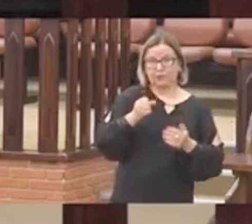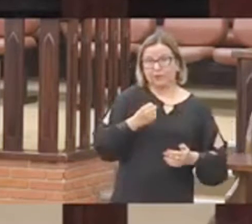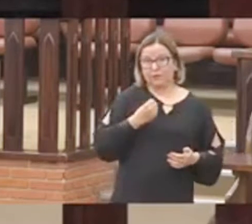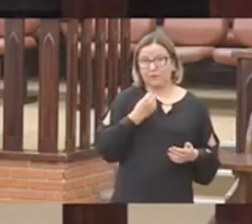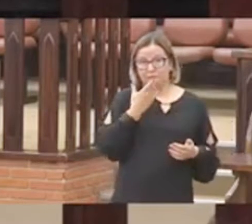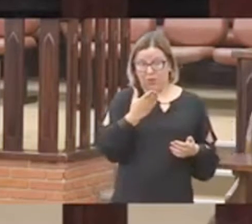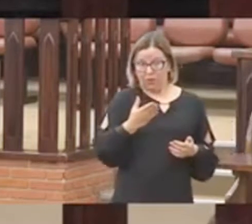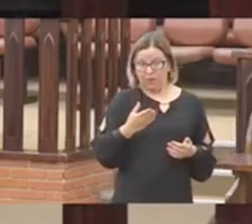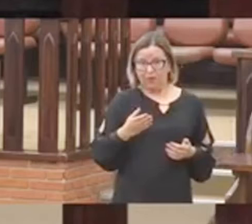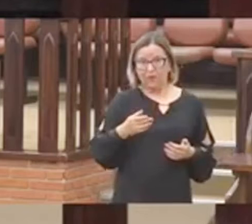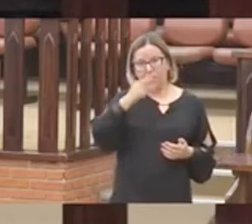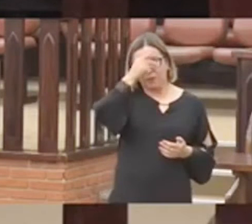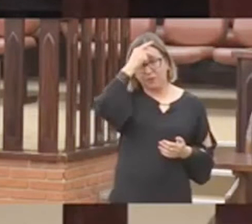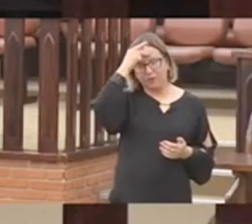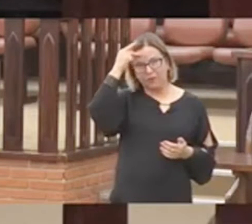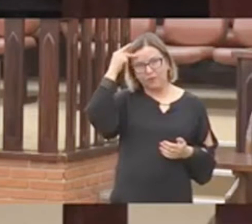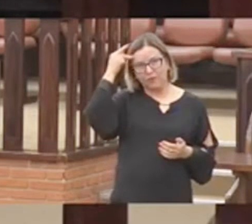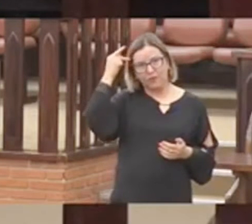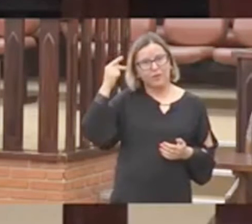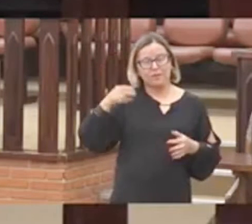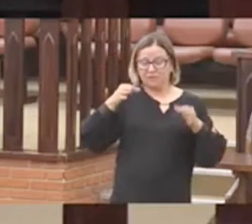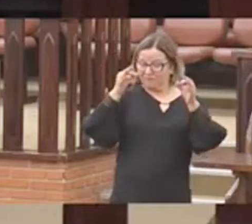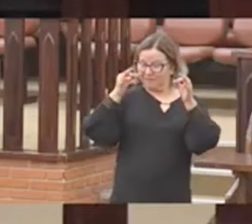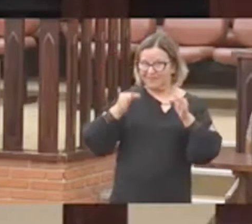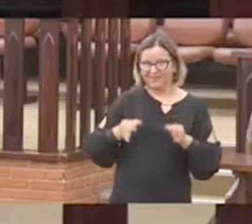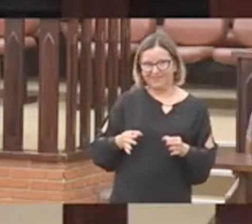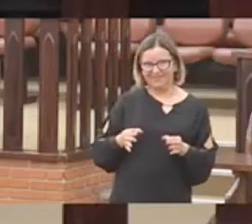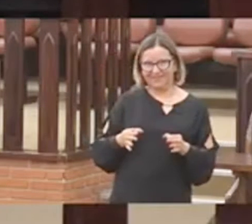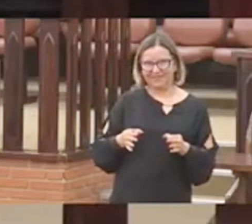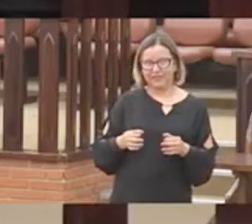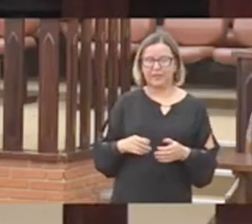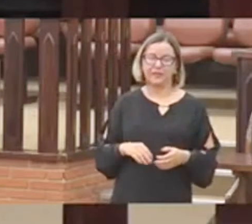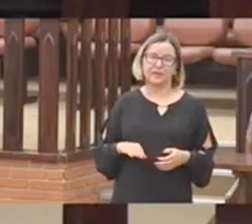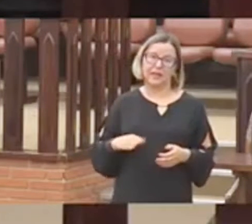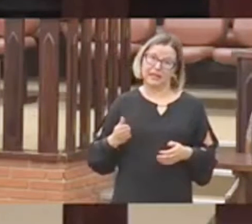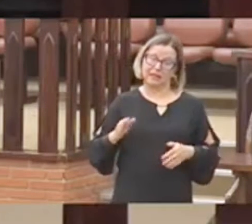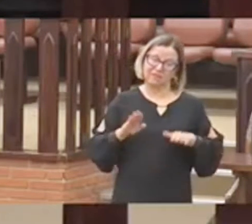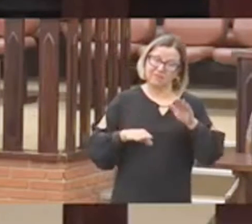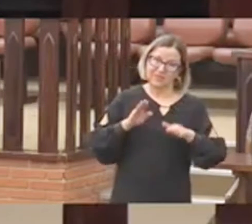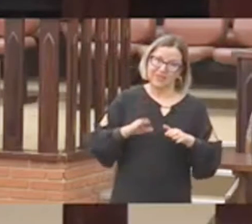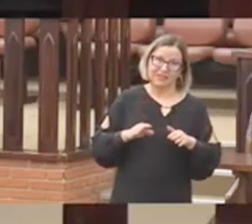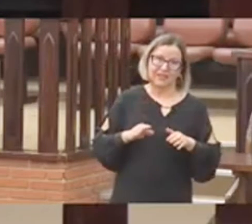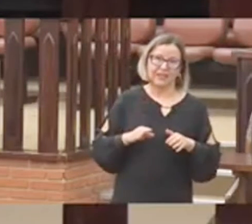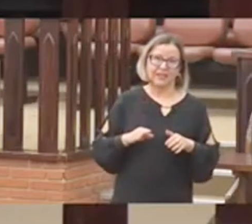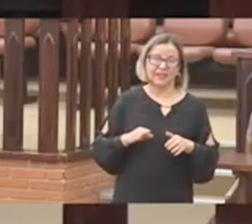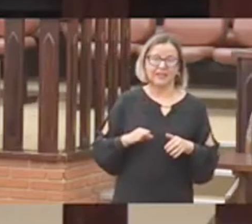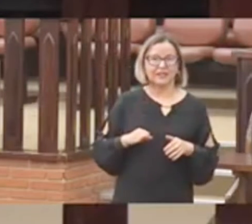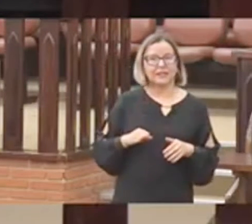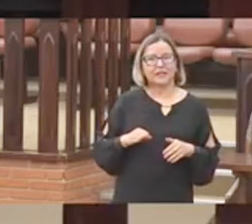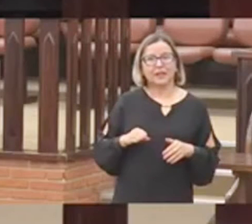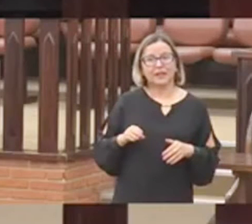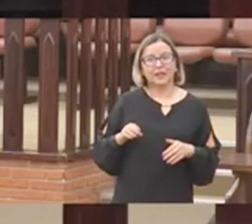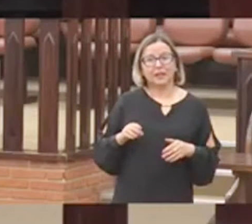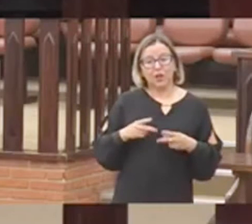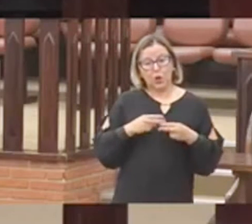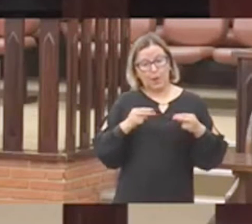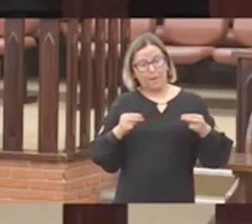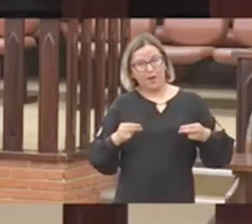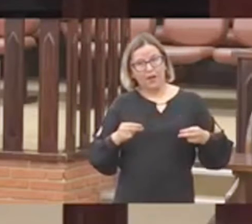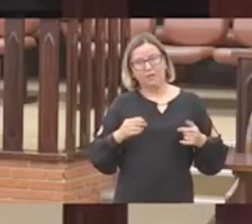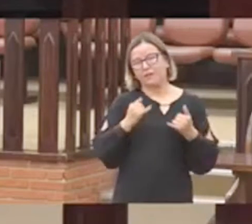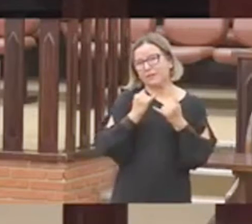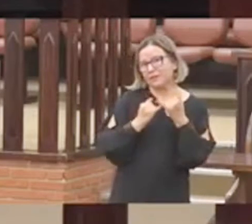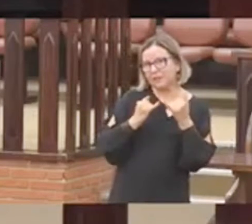Então aquilo que muitas vezes parece doloroso ou é sofrível,